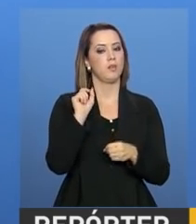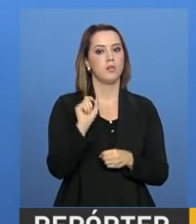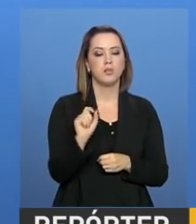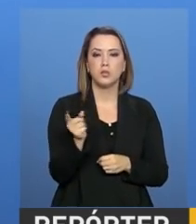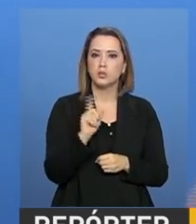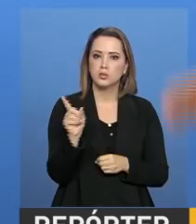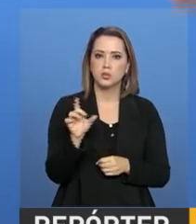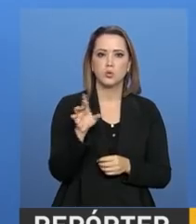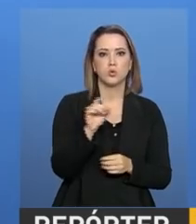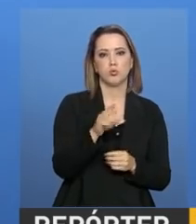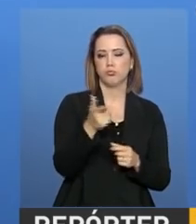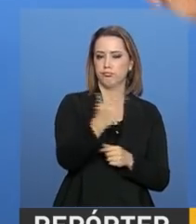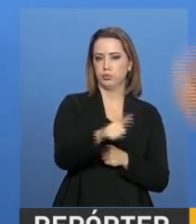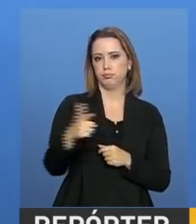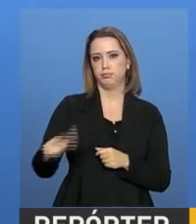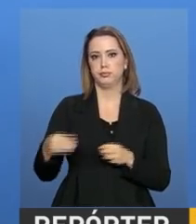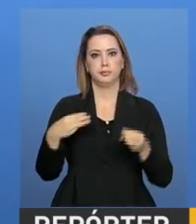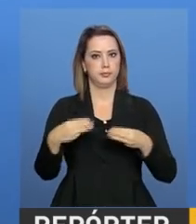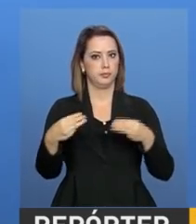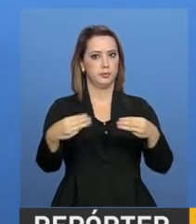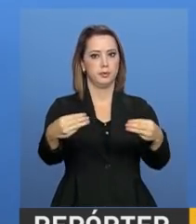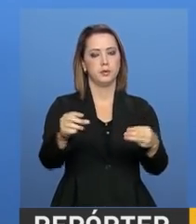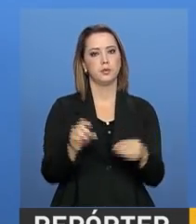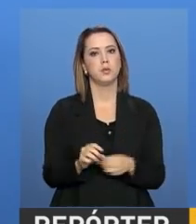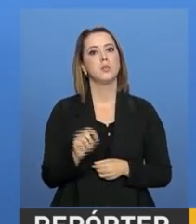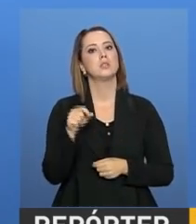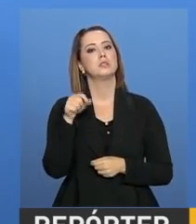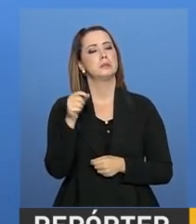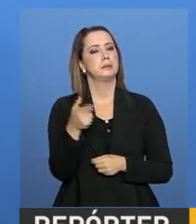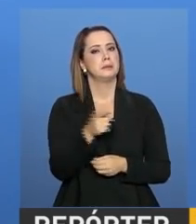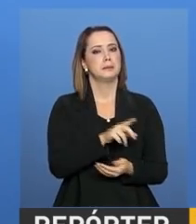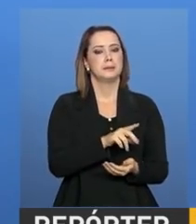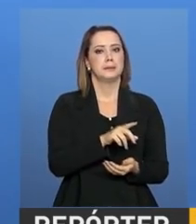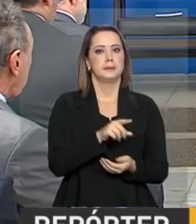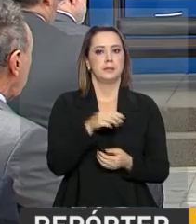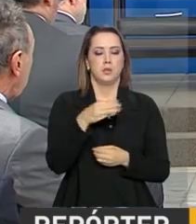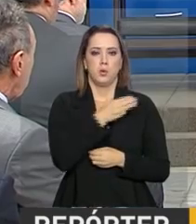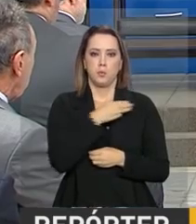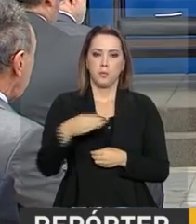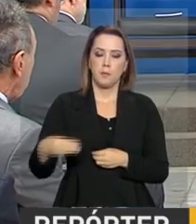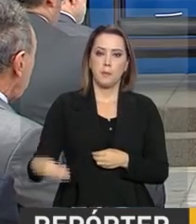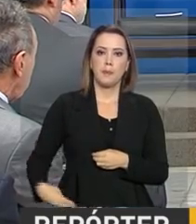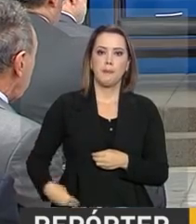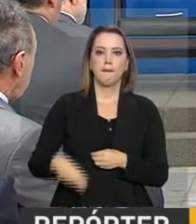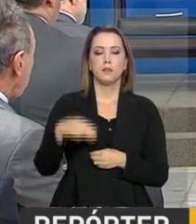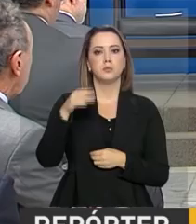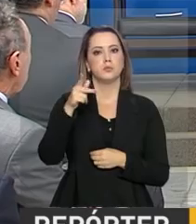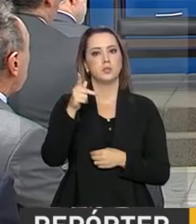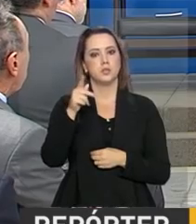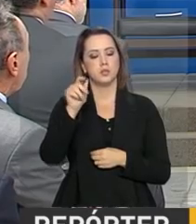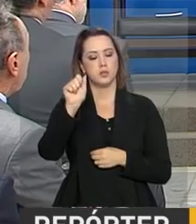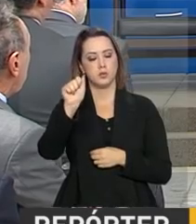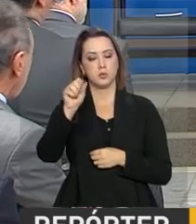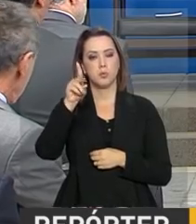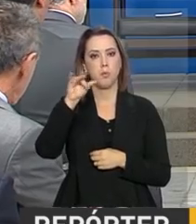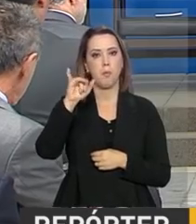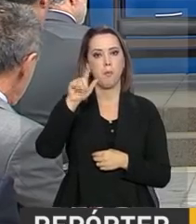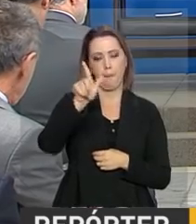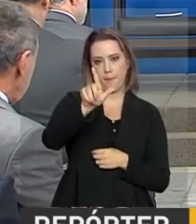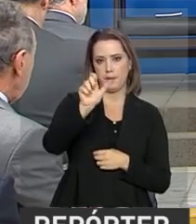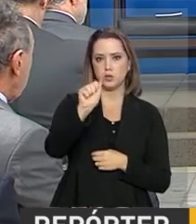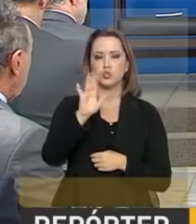nos demais Ministérios ah Ministro Padilha ah coordena trabalhos aí muito